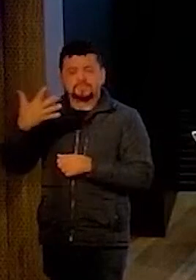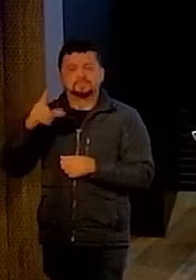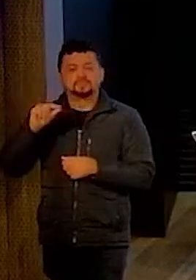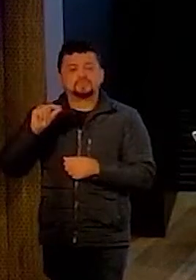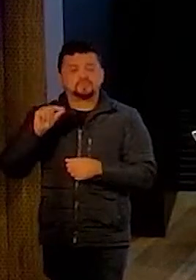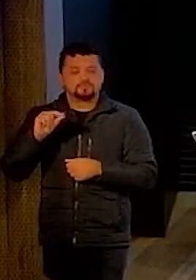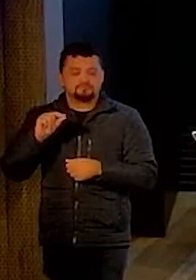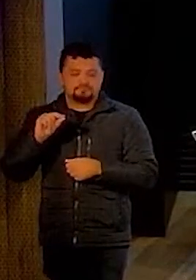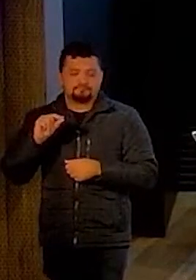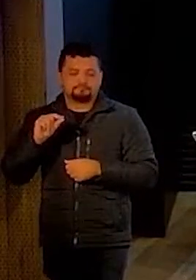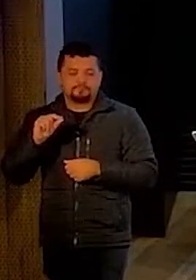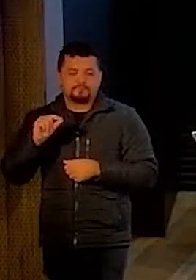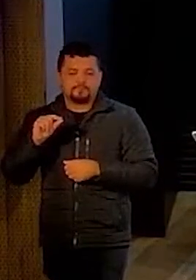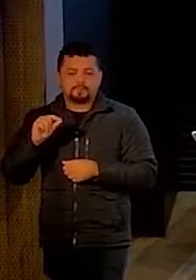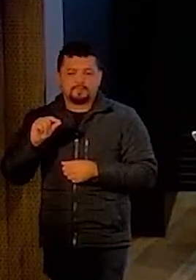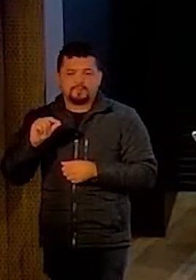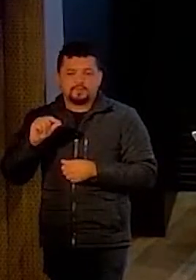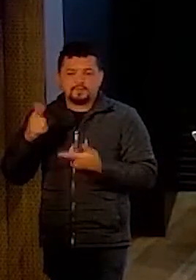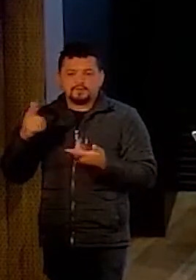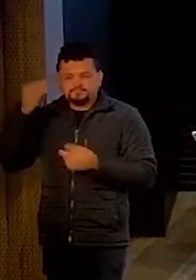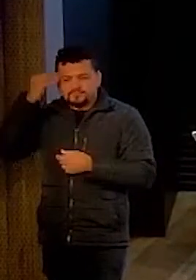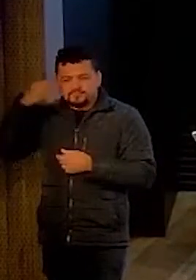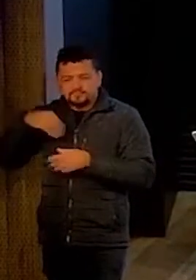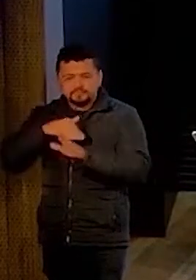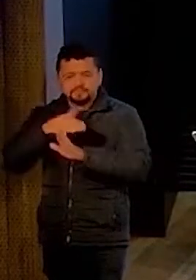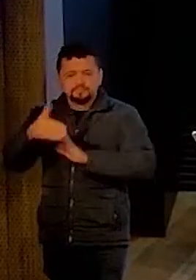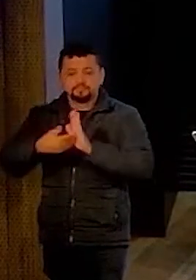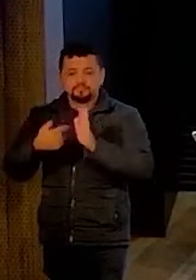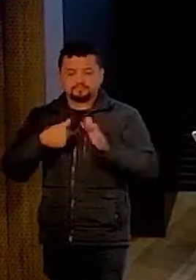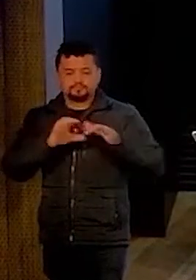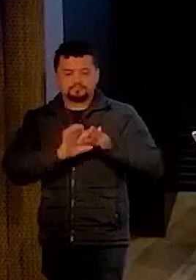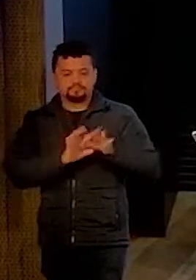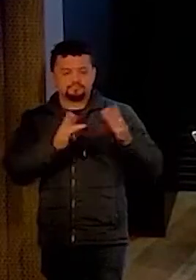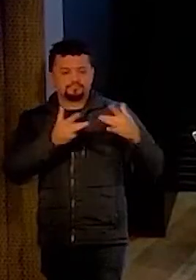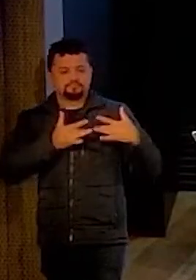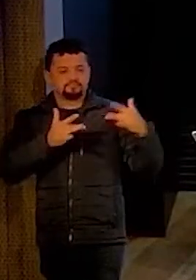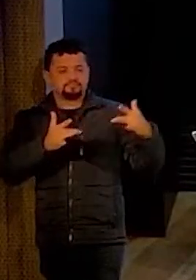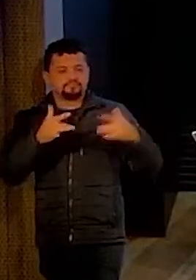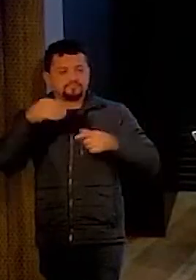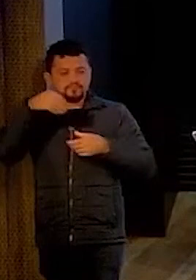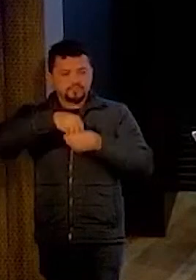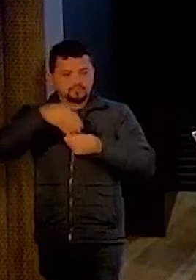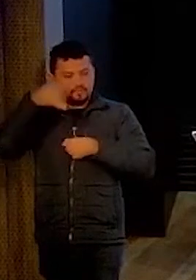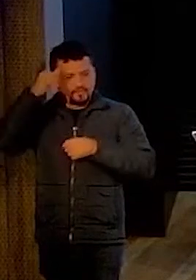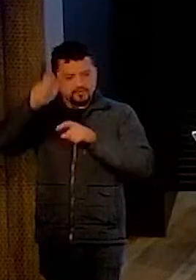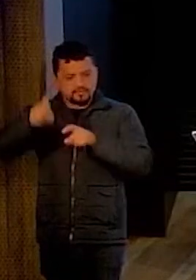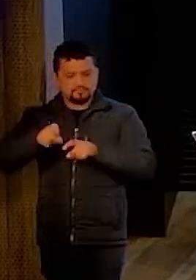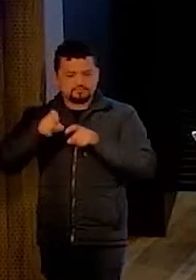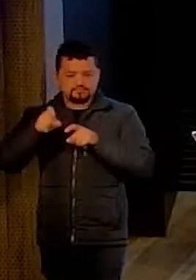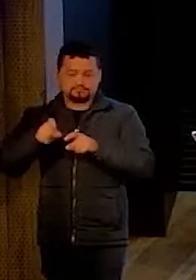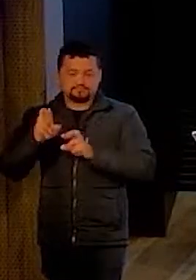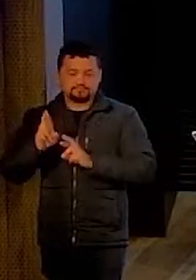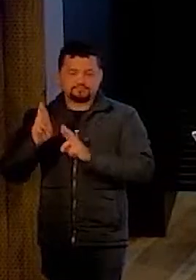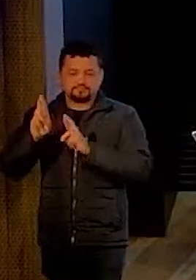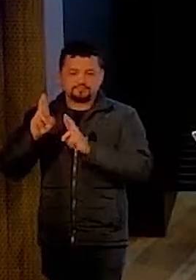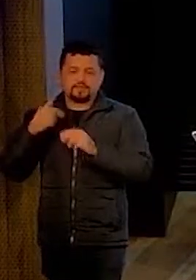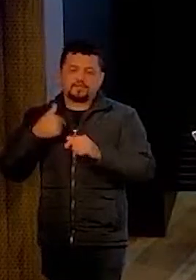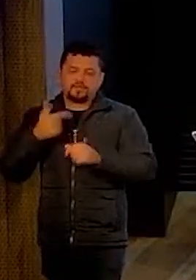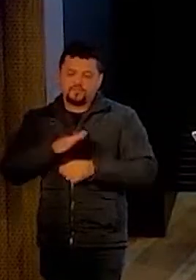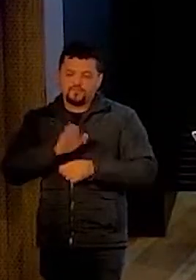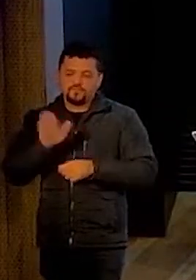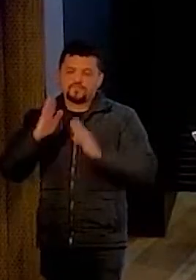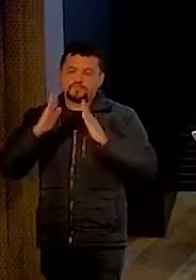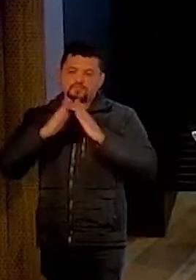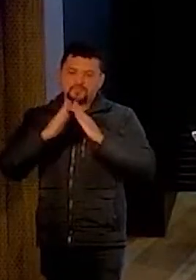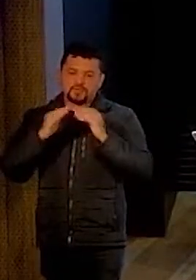de deixar tudo e ficar à disposição da Fazenda da Esperança e assim fui morar lá